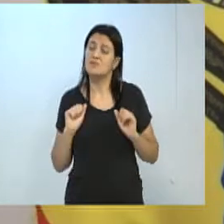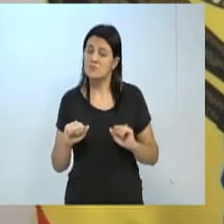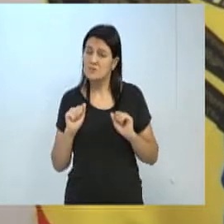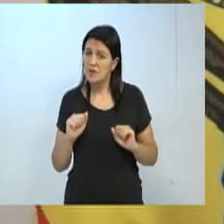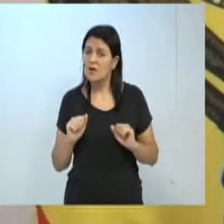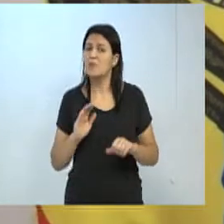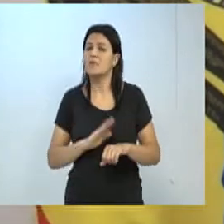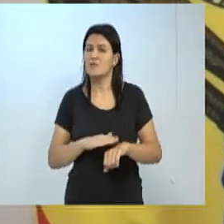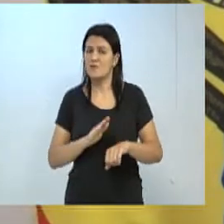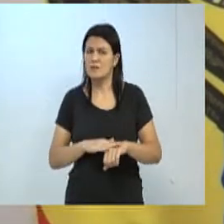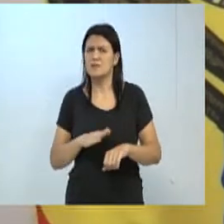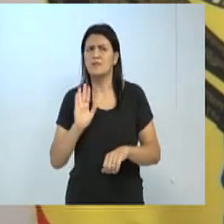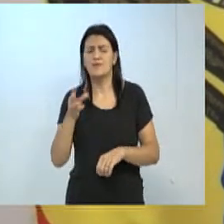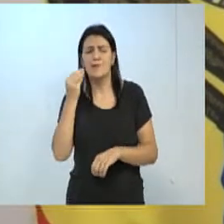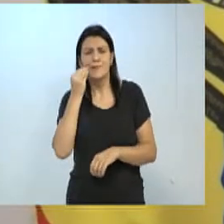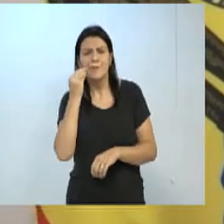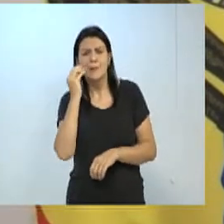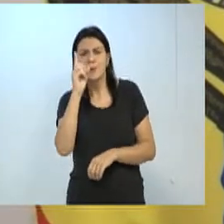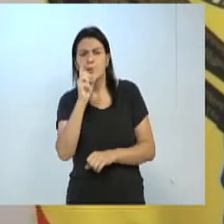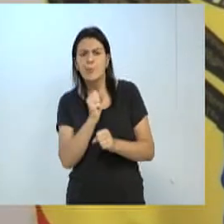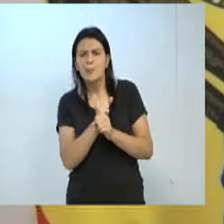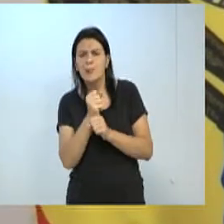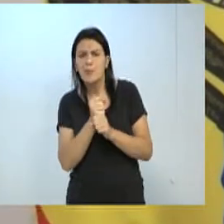estou tentando quase um ano. Né?